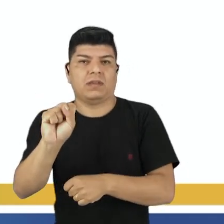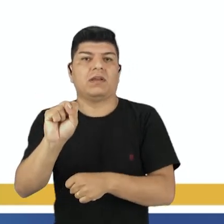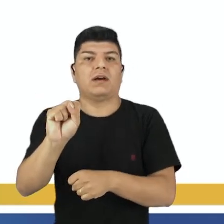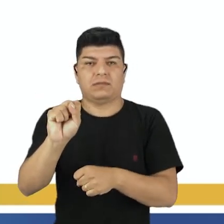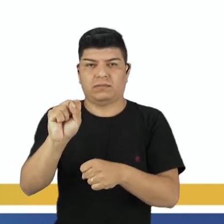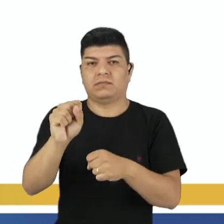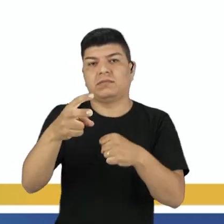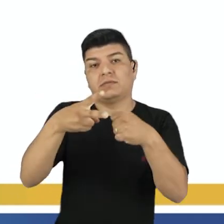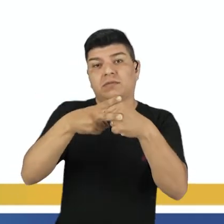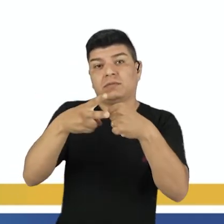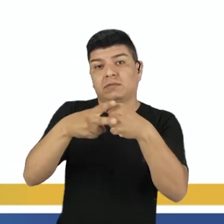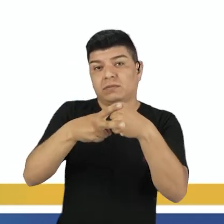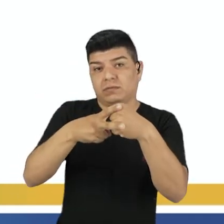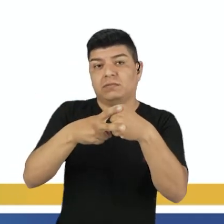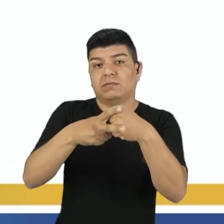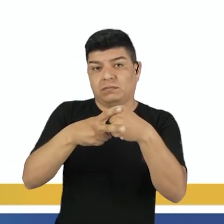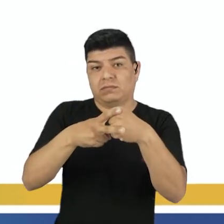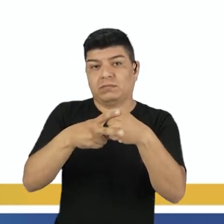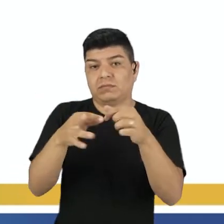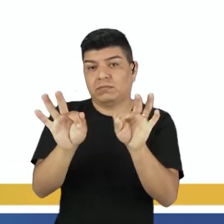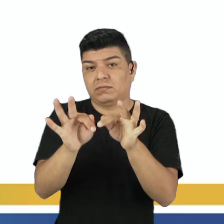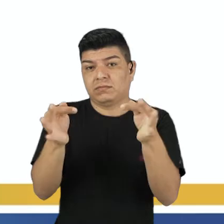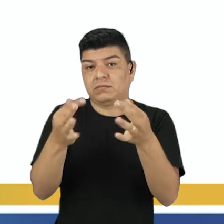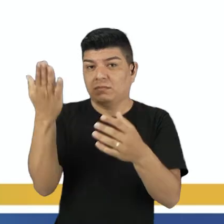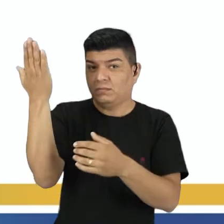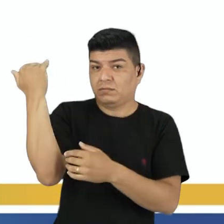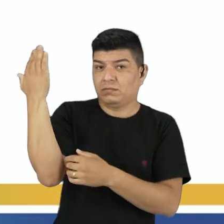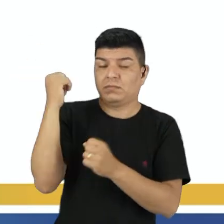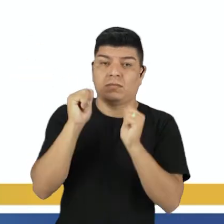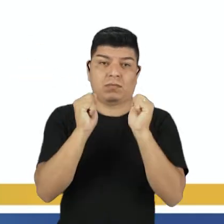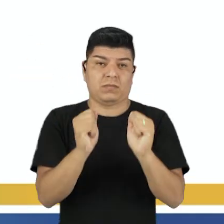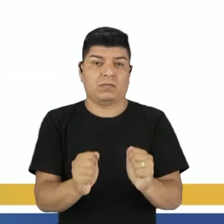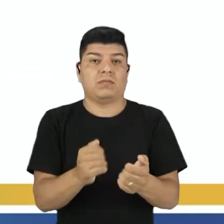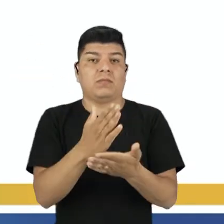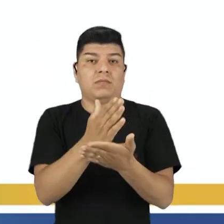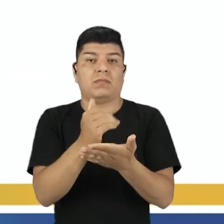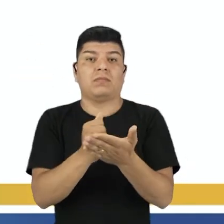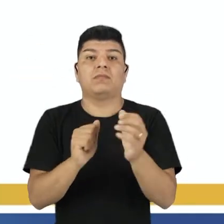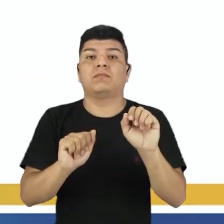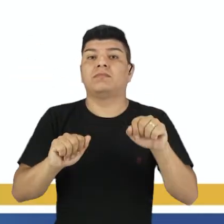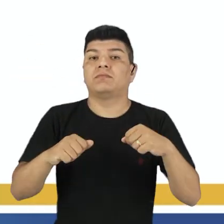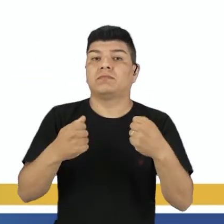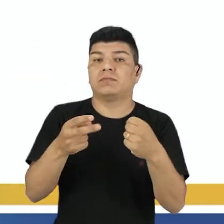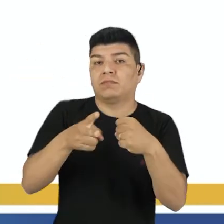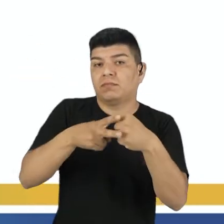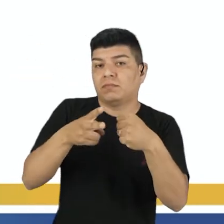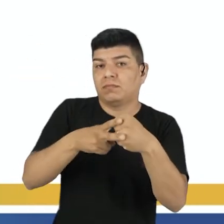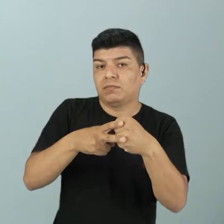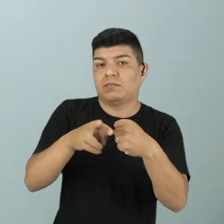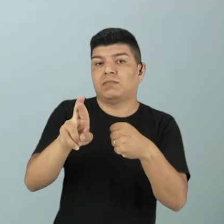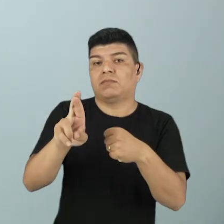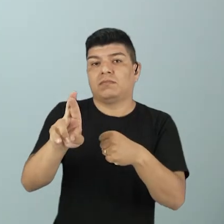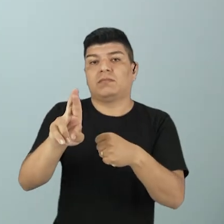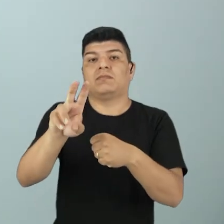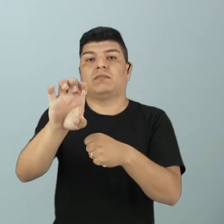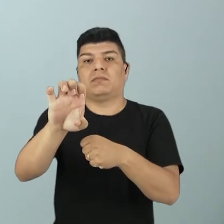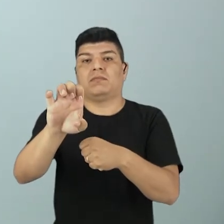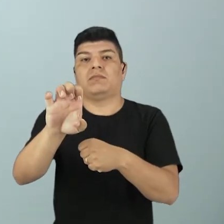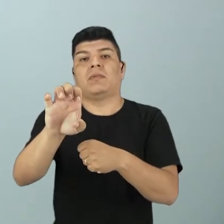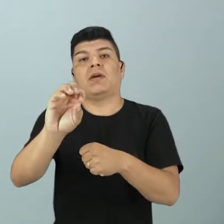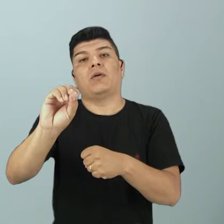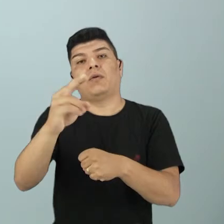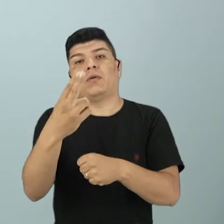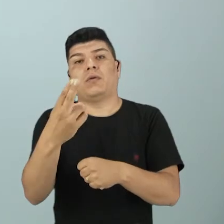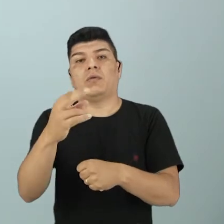os verbos no Simple Past, eles podem ser divididos entre verbos regulares e verbos irregulares,